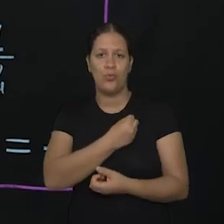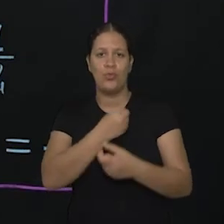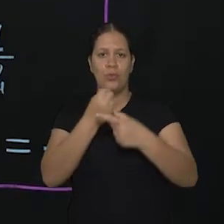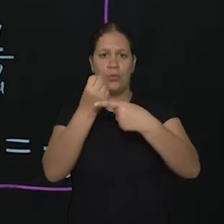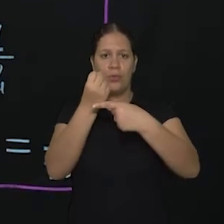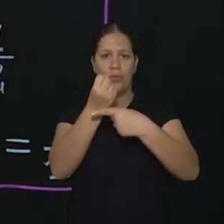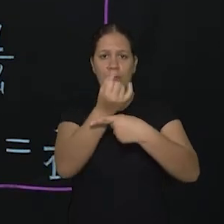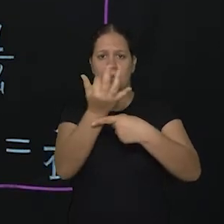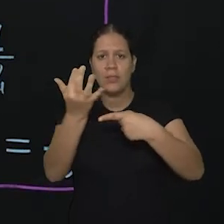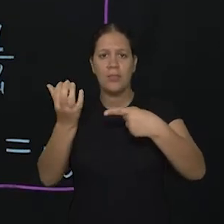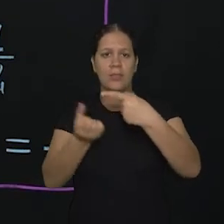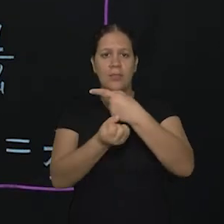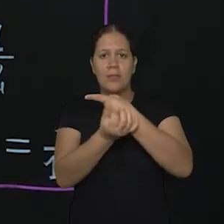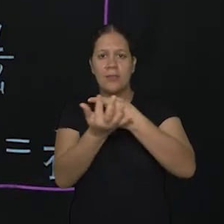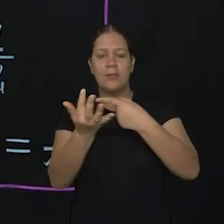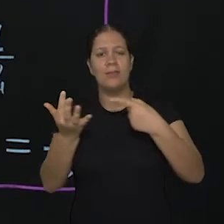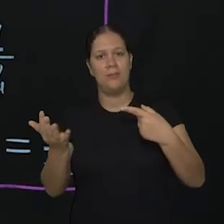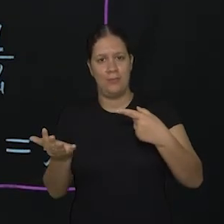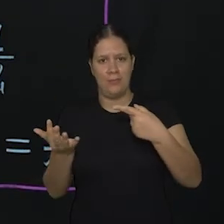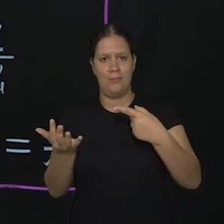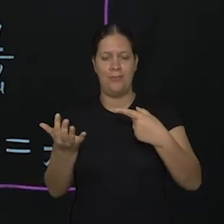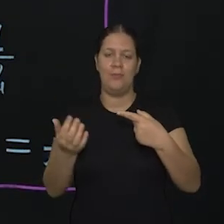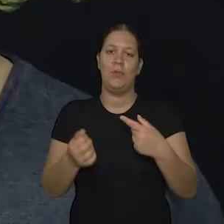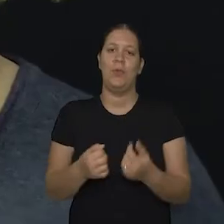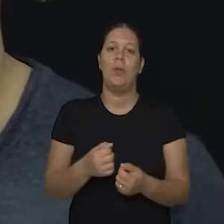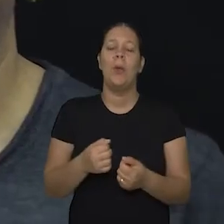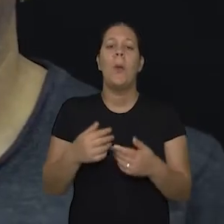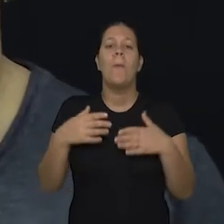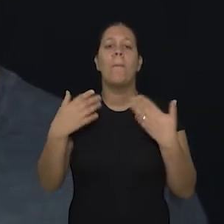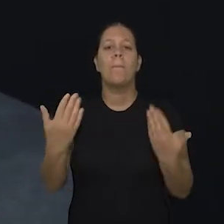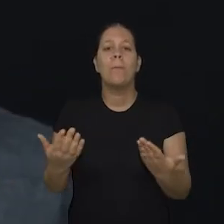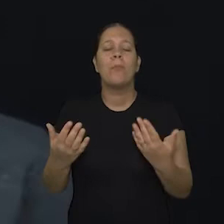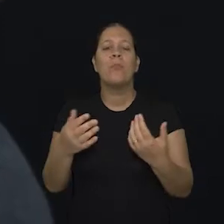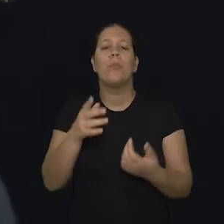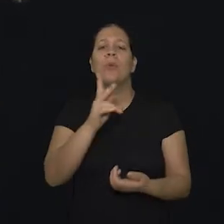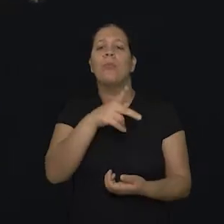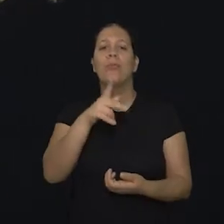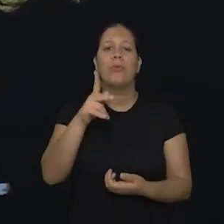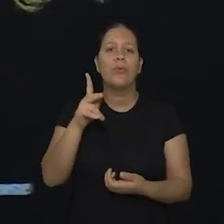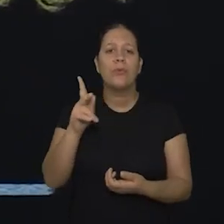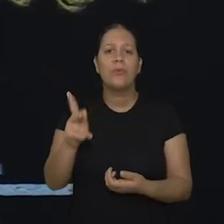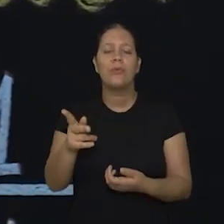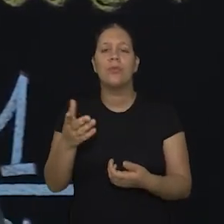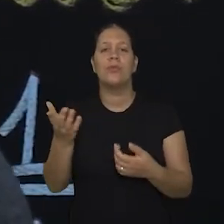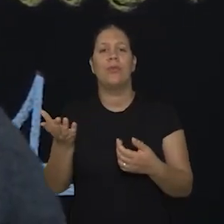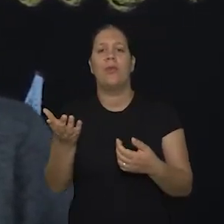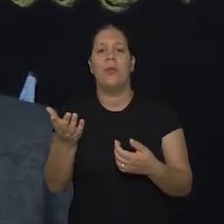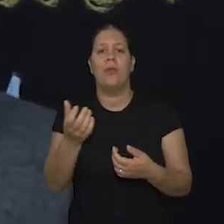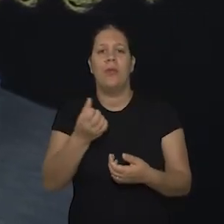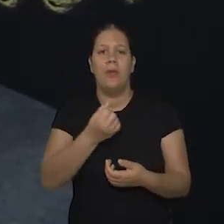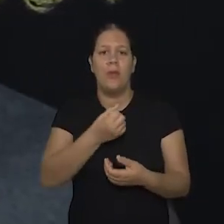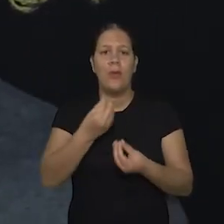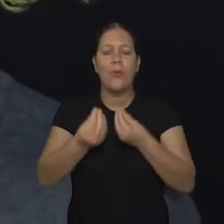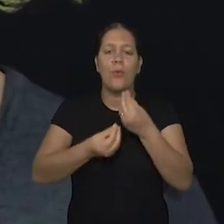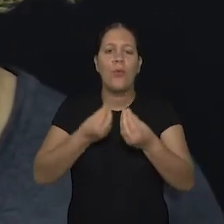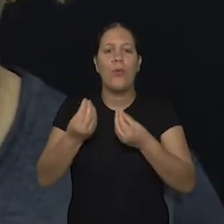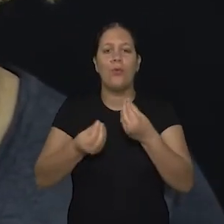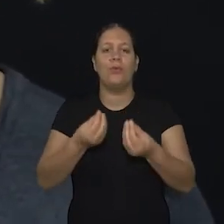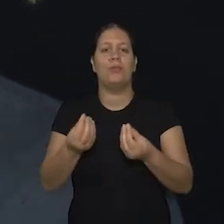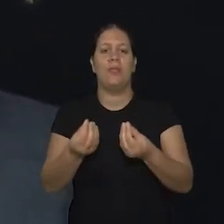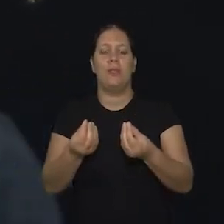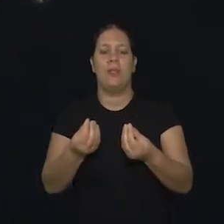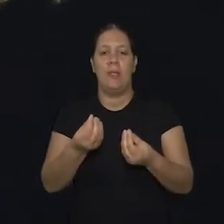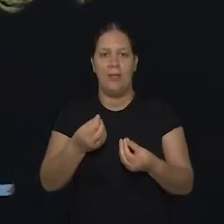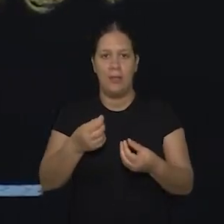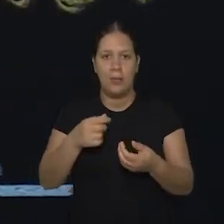aquele que pode ser escrito em forma de fração. Professor, então por que um número racional não pode ser chamado de